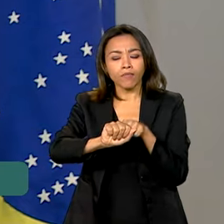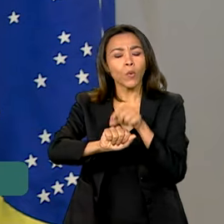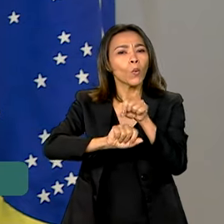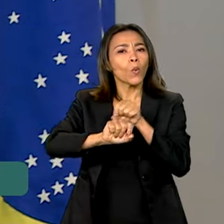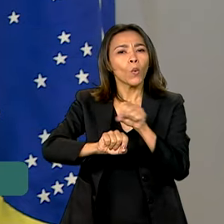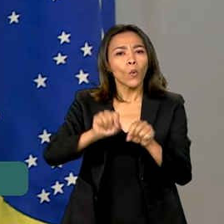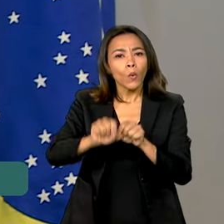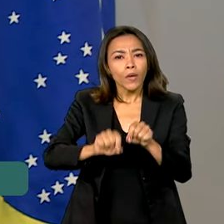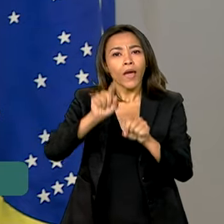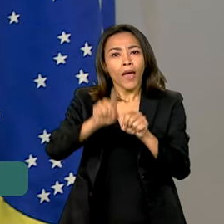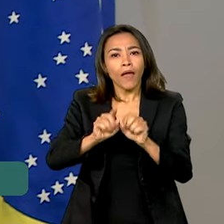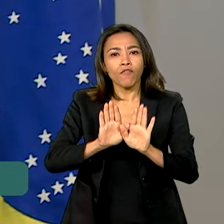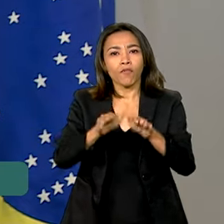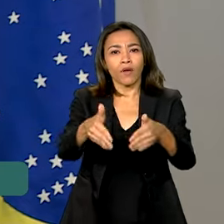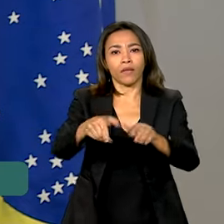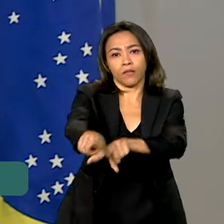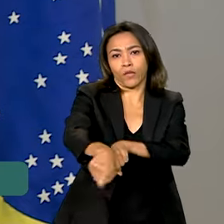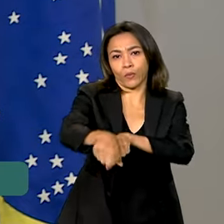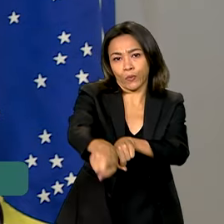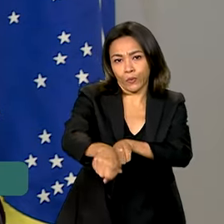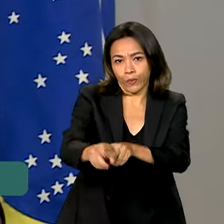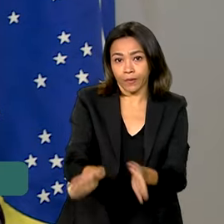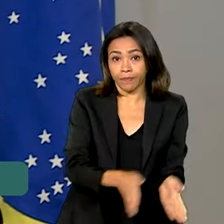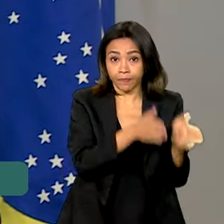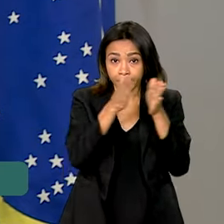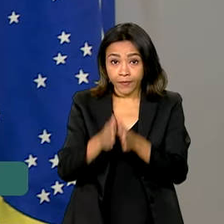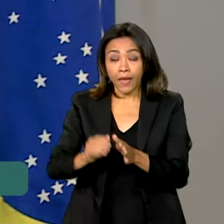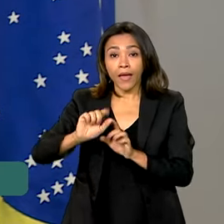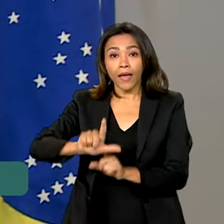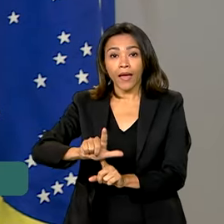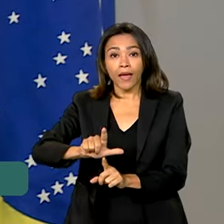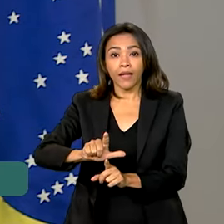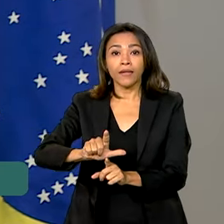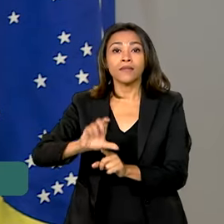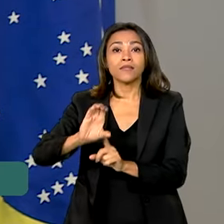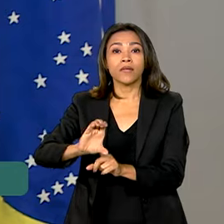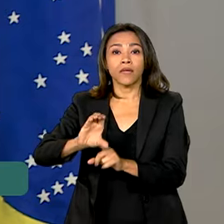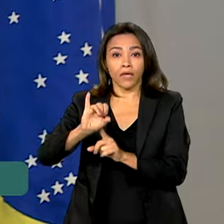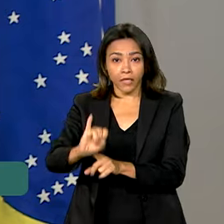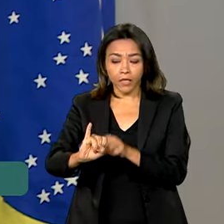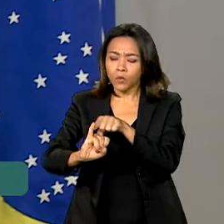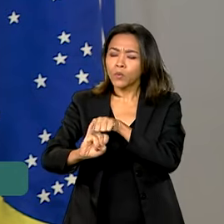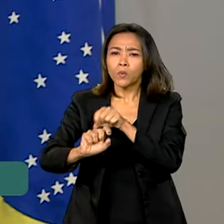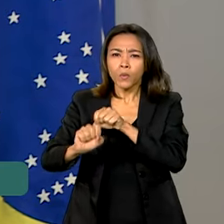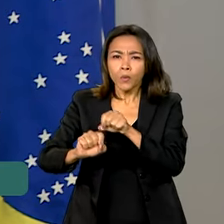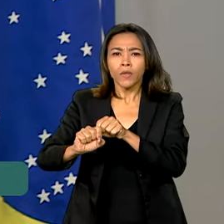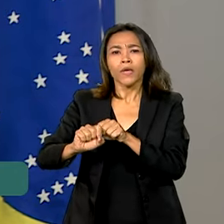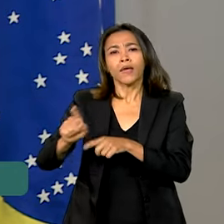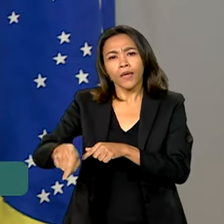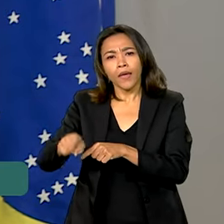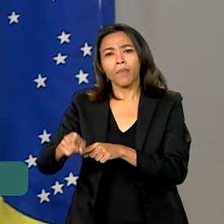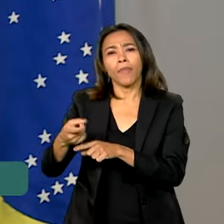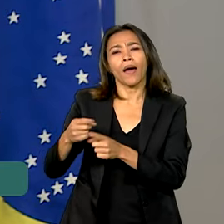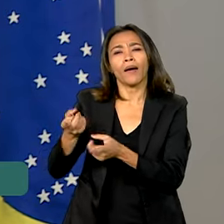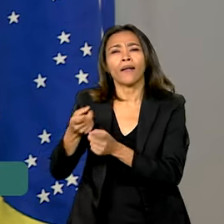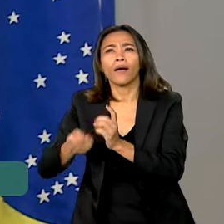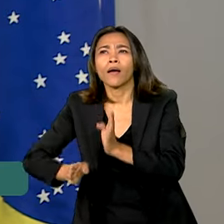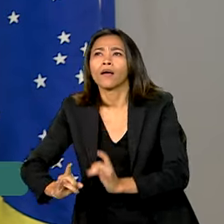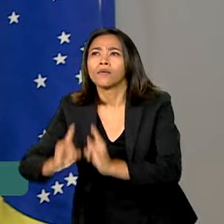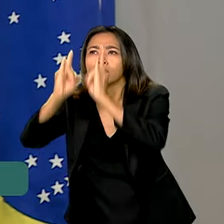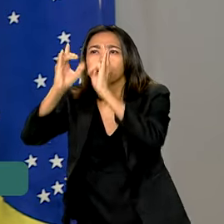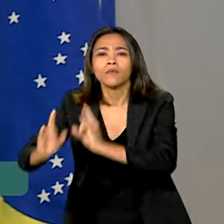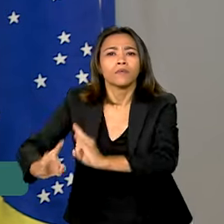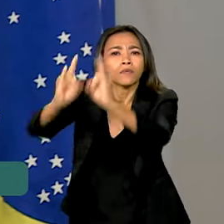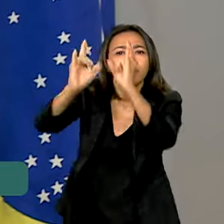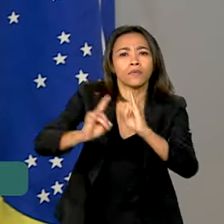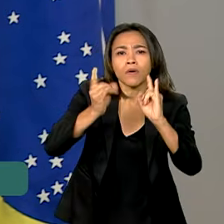para Agricultura. Temos LCI, Letra de Crédito Imobiliário, mas não tinha para a